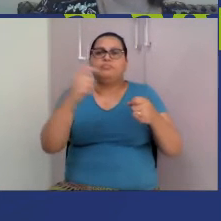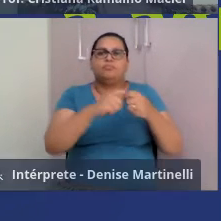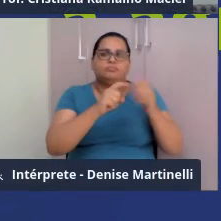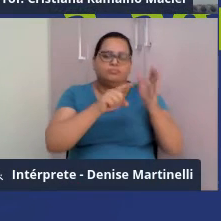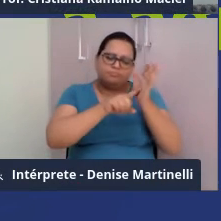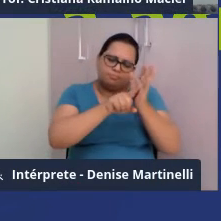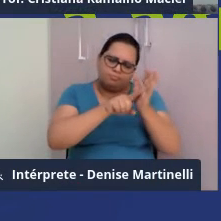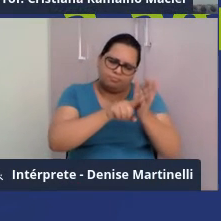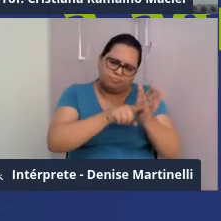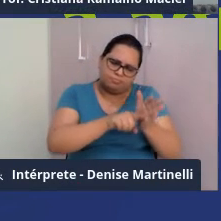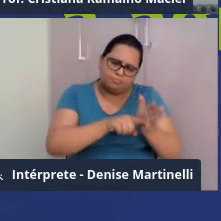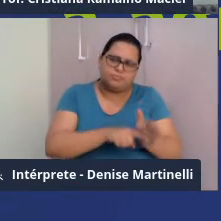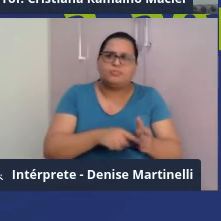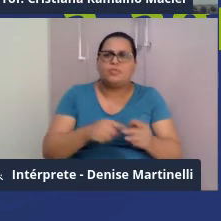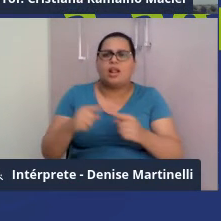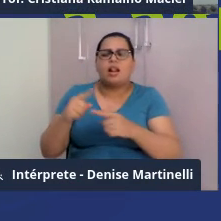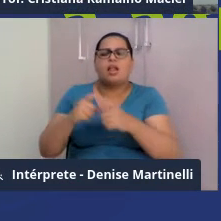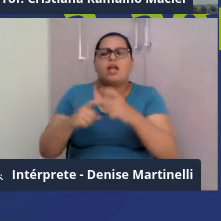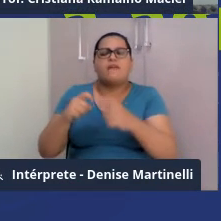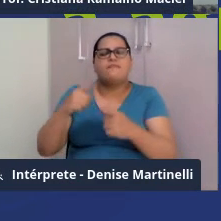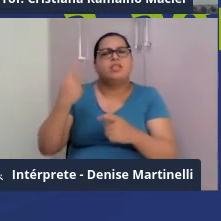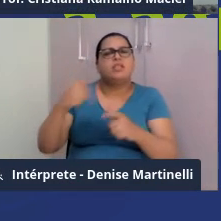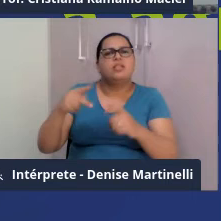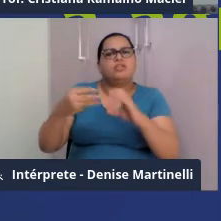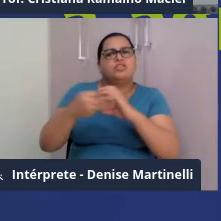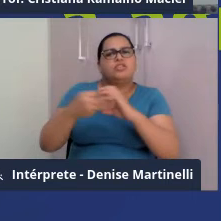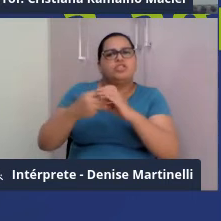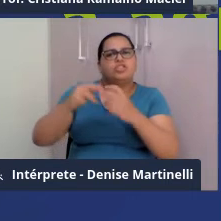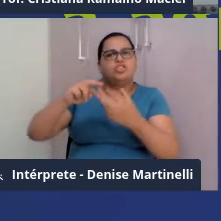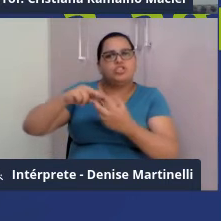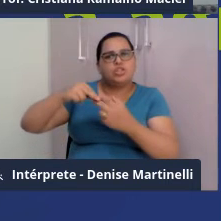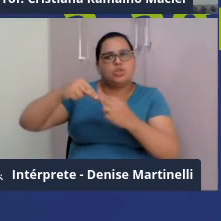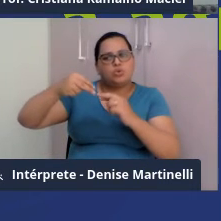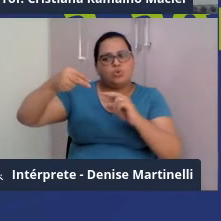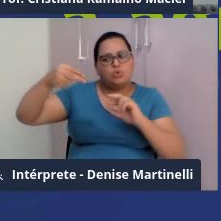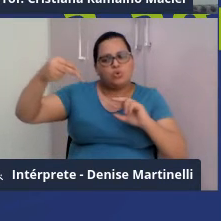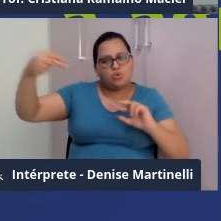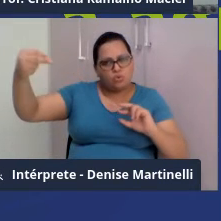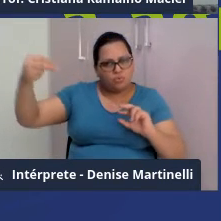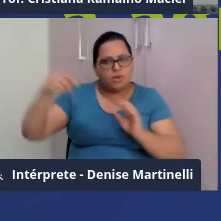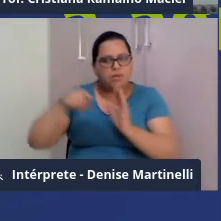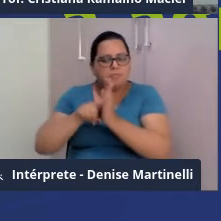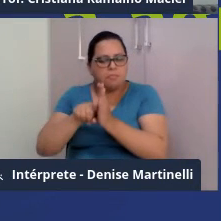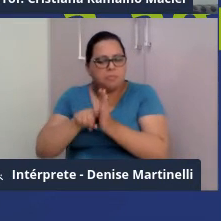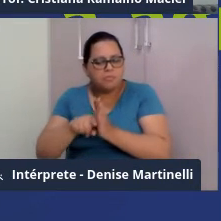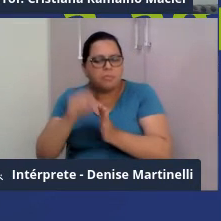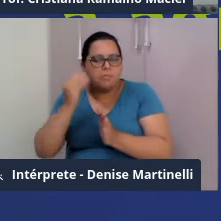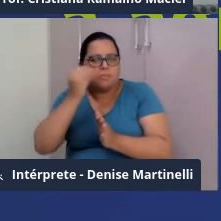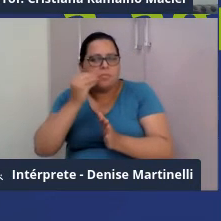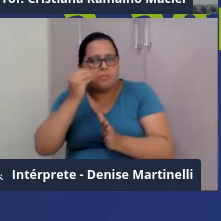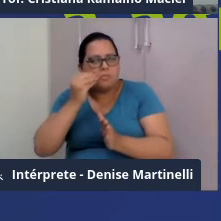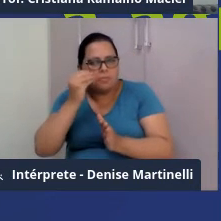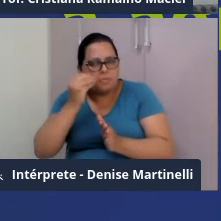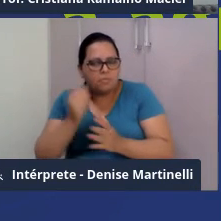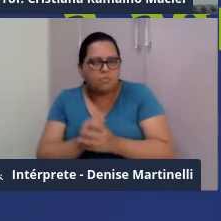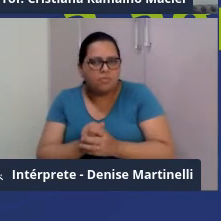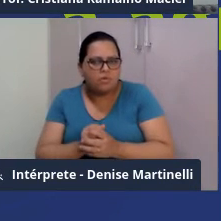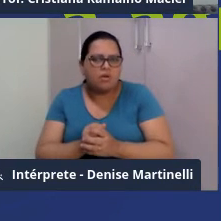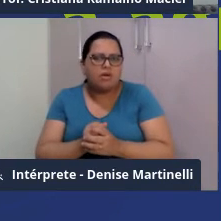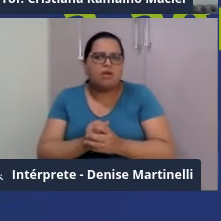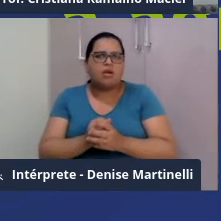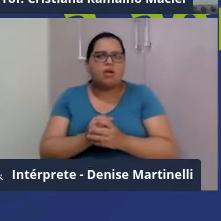larva, conhecer a sequência da amilase. Fiz o experimento. É verdade que larva não tem